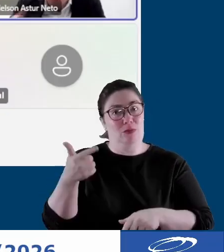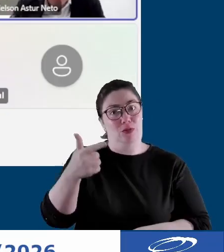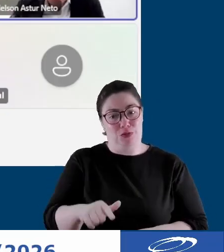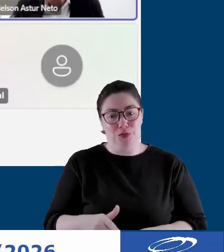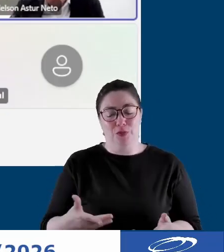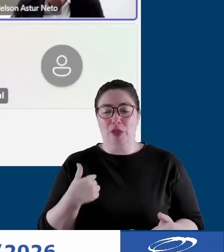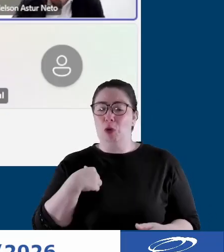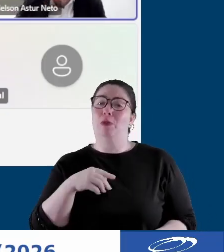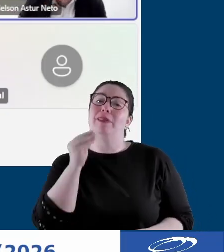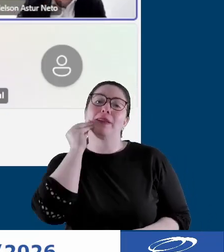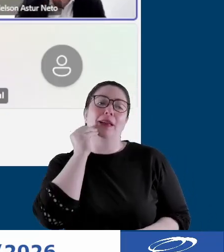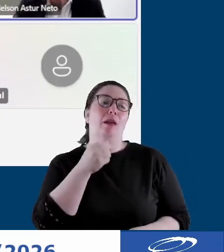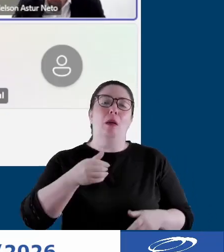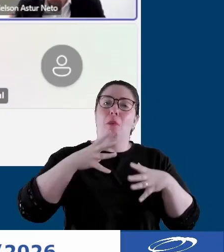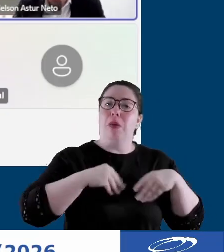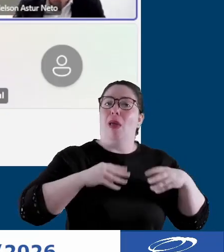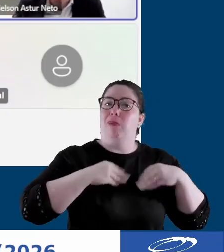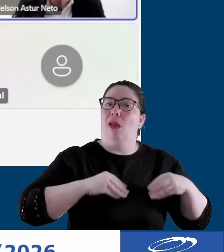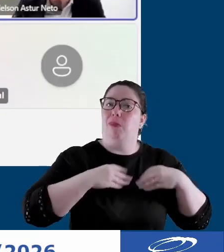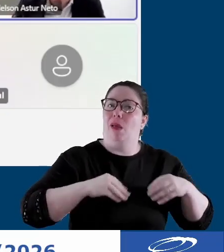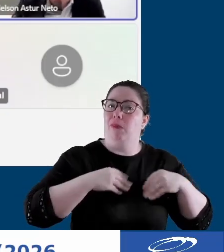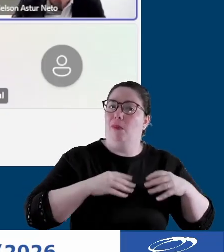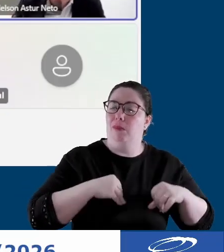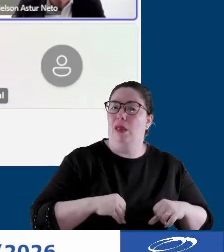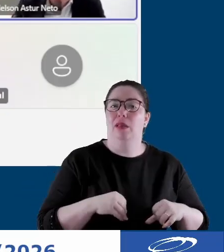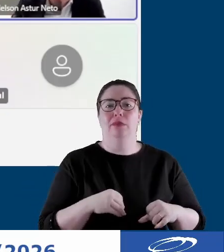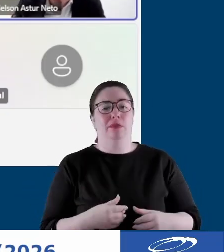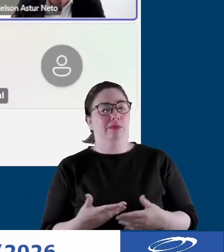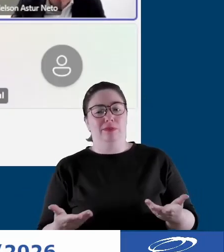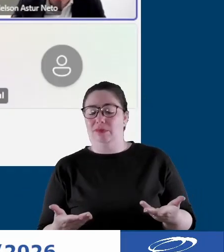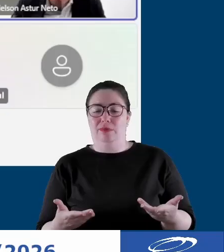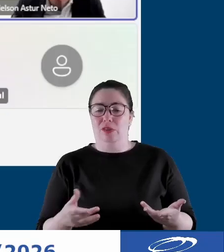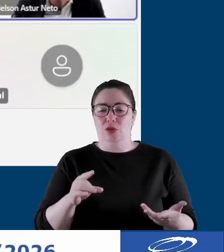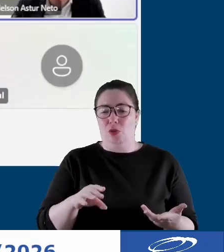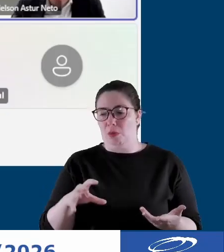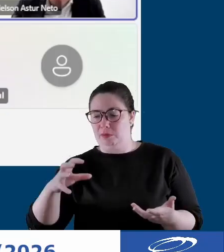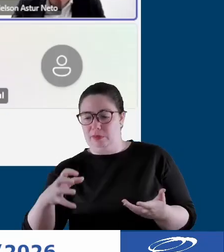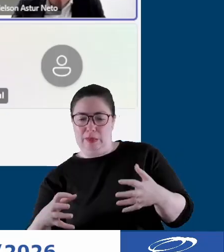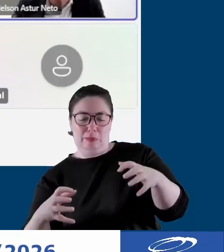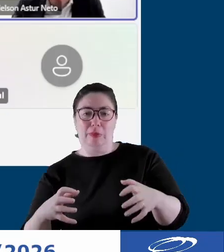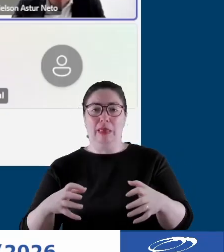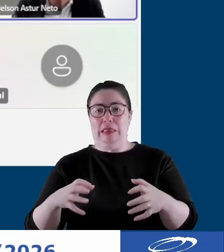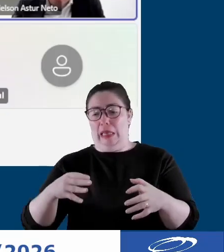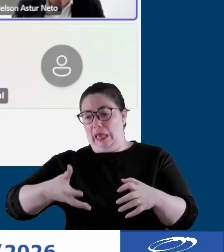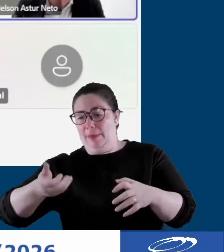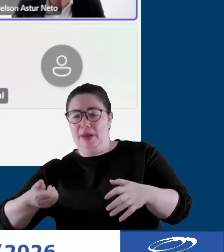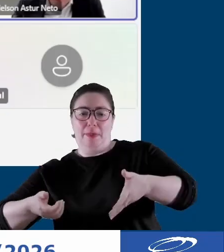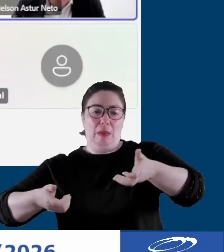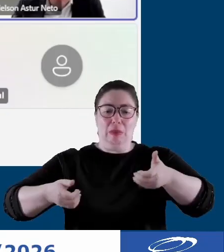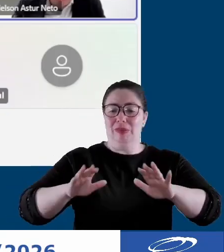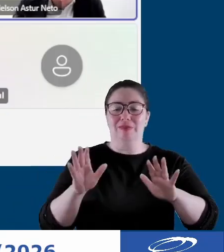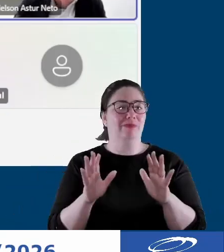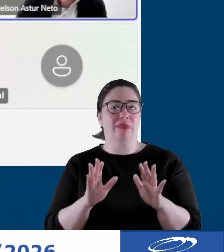mas não resolvia só uma limpeza por via posterior e antibiótico. Quando a gente tem infecção no disco,